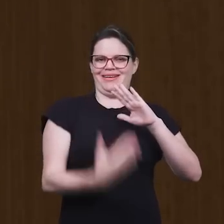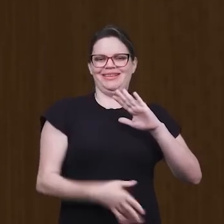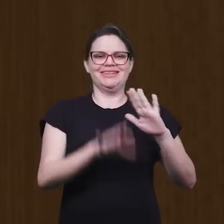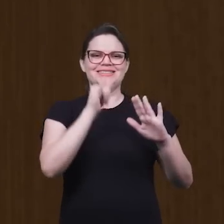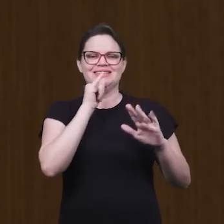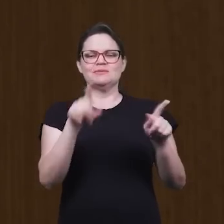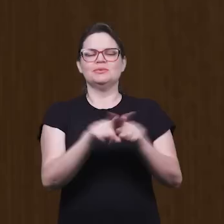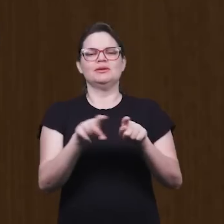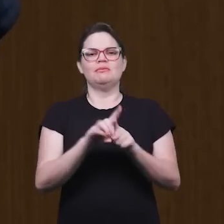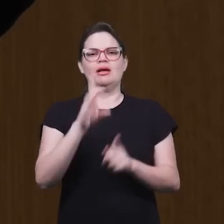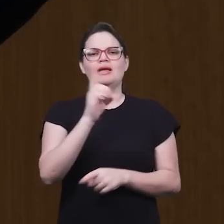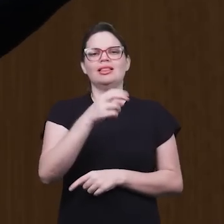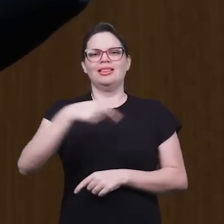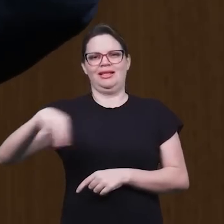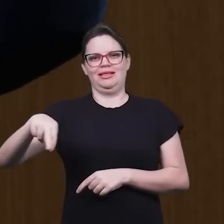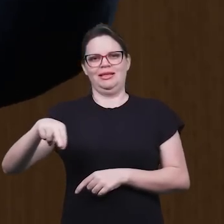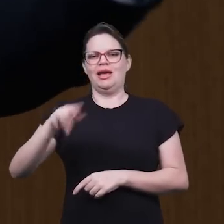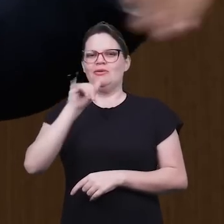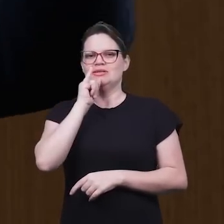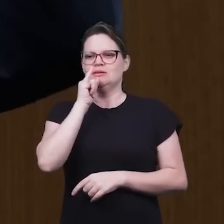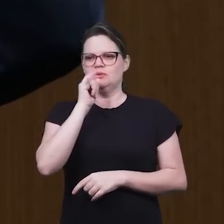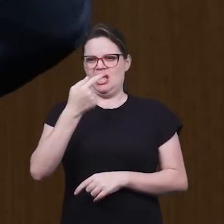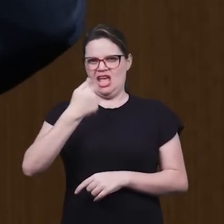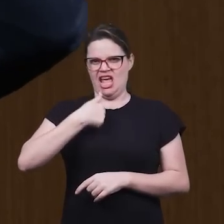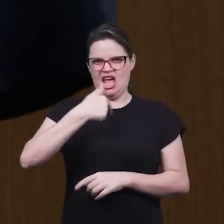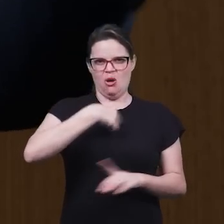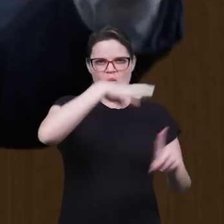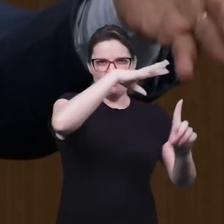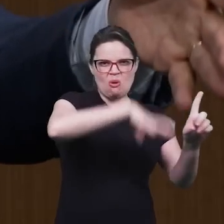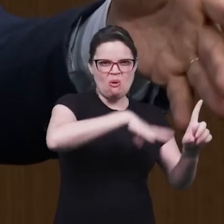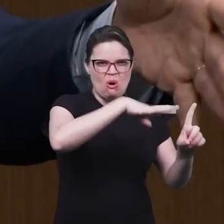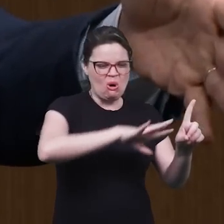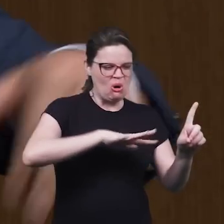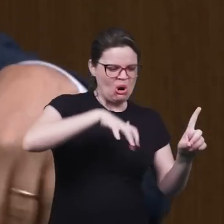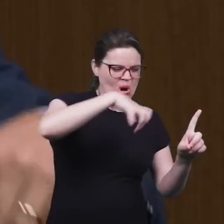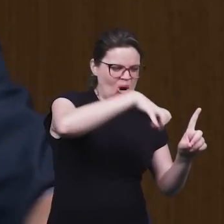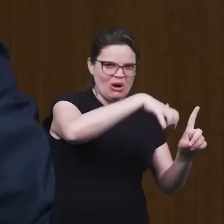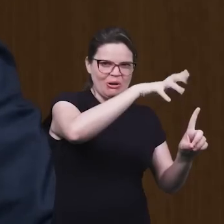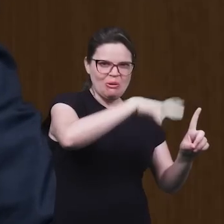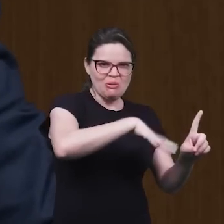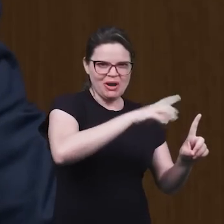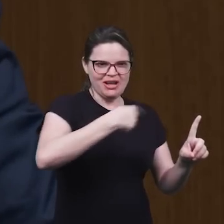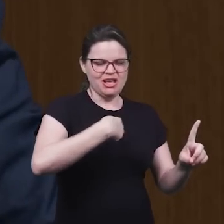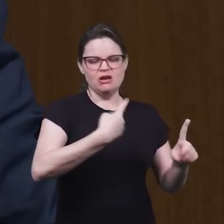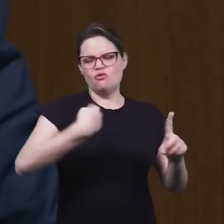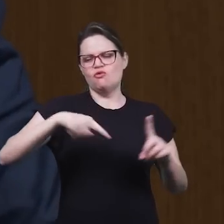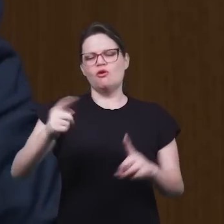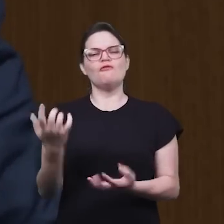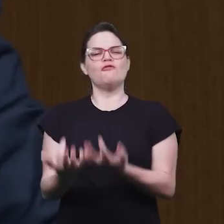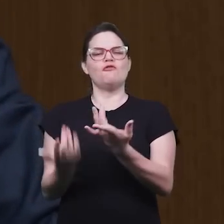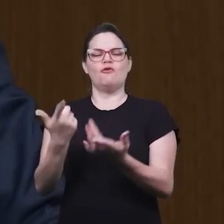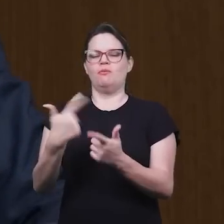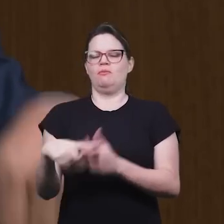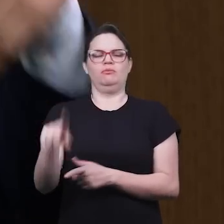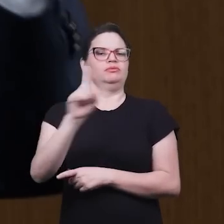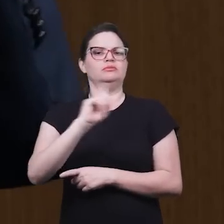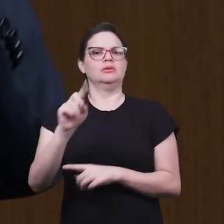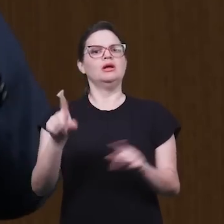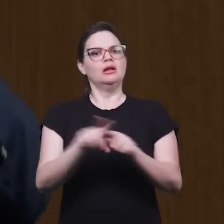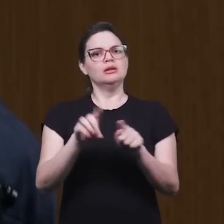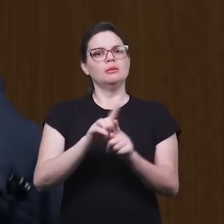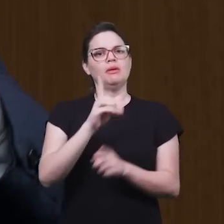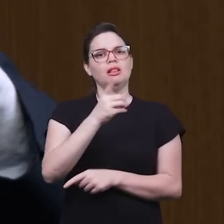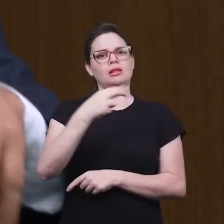os amigos de Daniel que falaram, eu posso ir para essa fornalha e eu posso morrer pelo nome do meu Deus. Sadraque, Mesaque, Abednego. Daniel foi para a cova